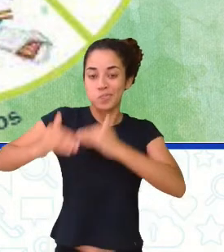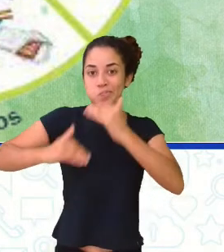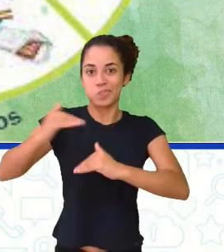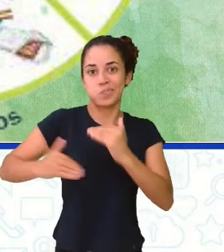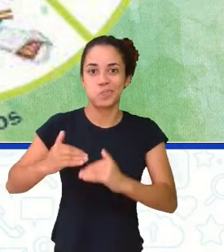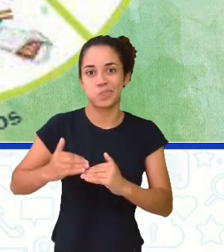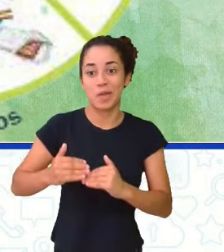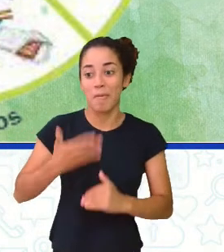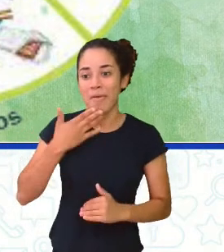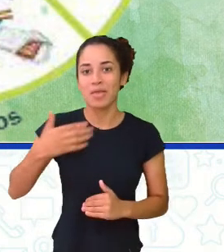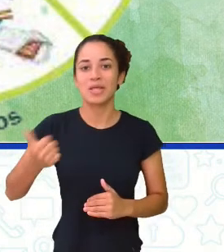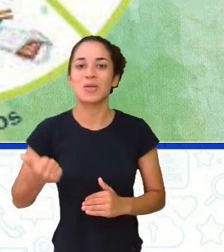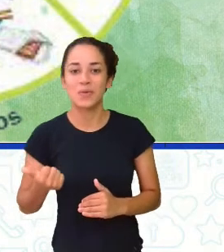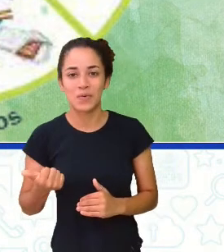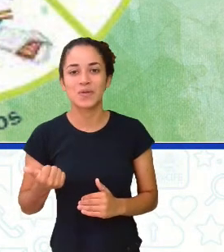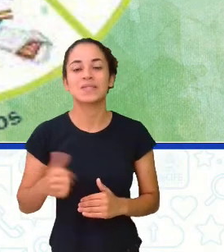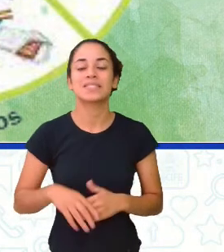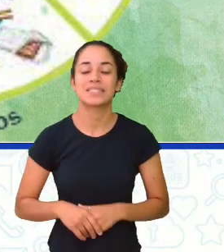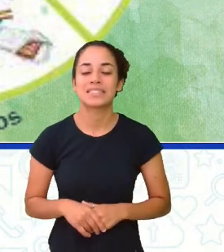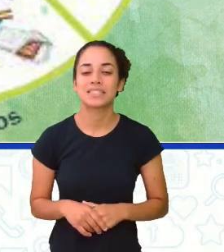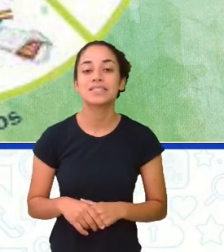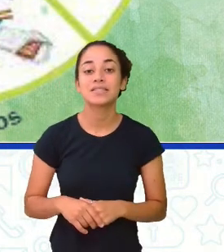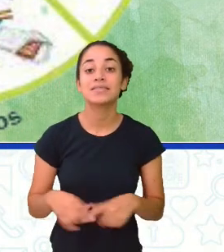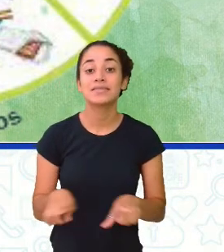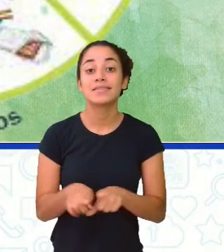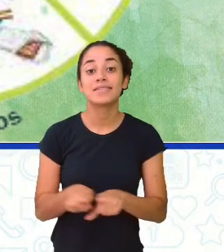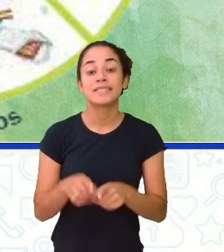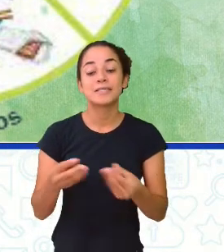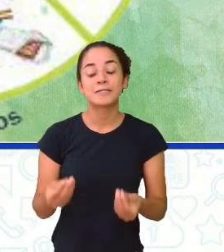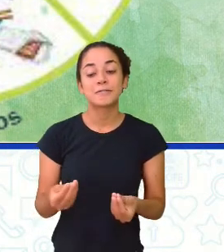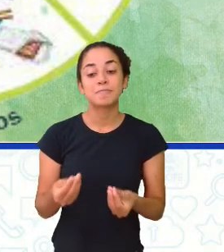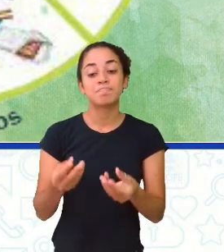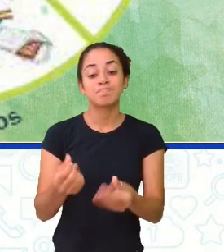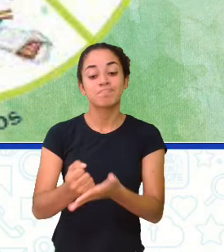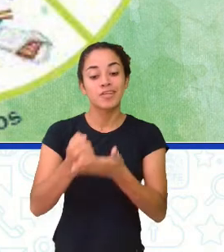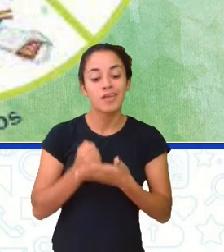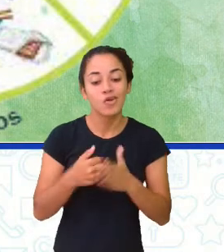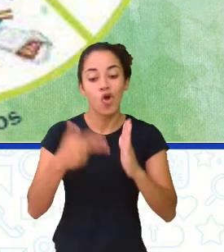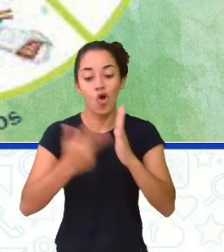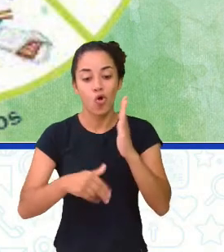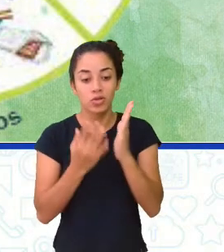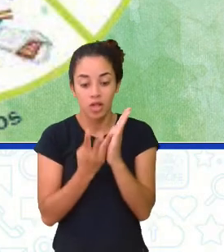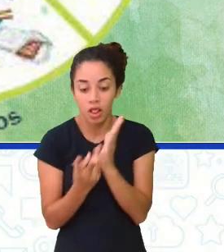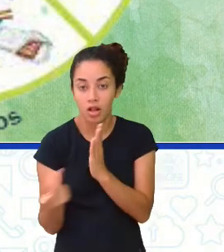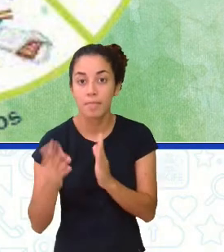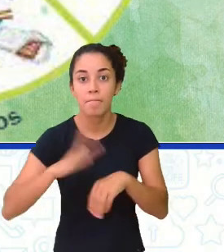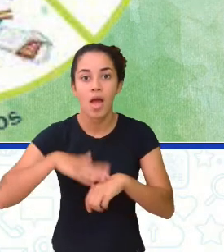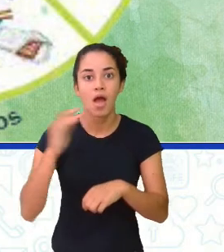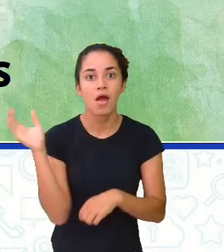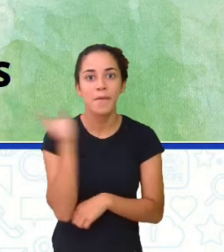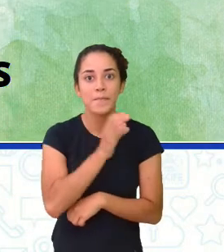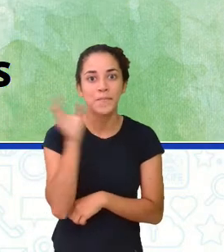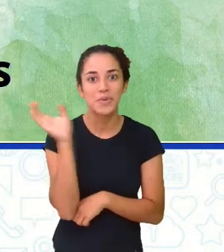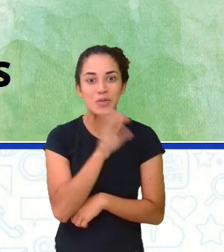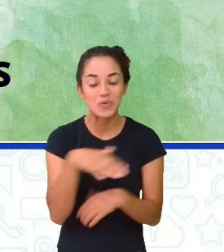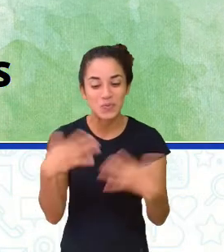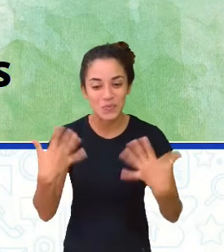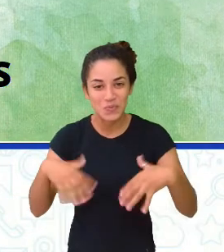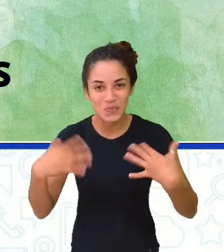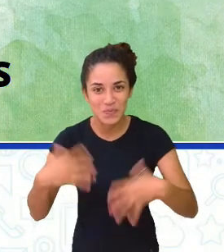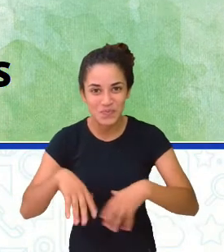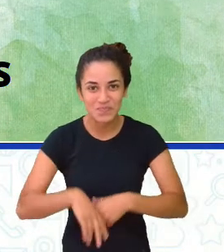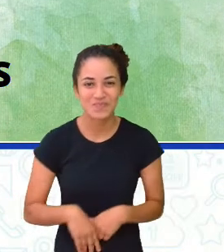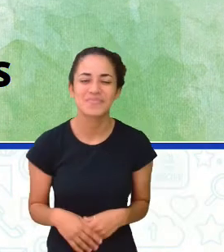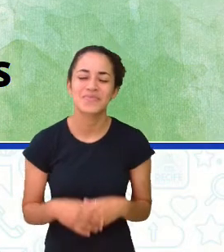de fornecer, né, condições para recuperar perdas, cicatrizações. Então, vamos aí